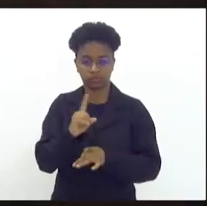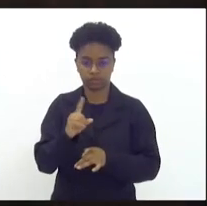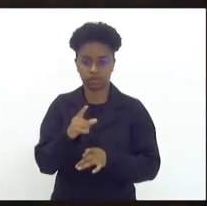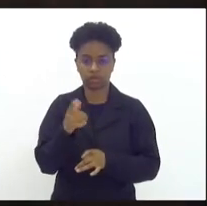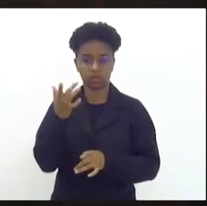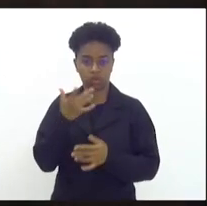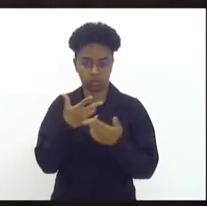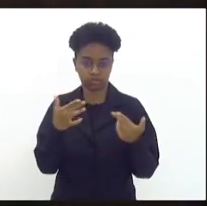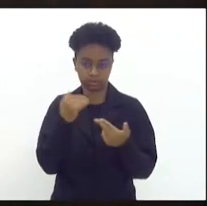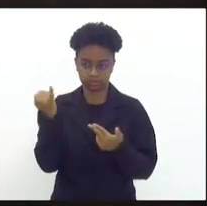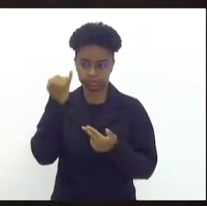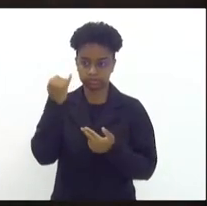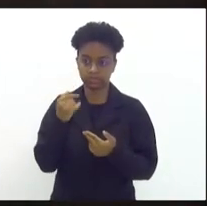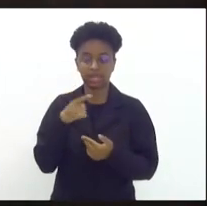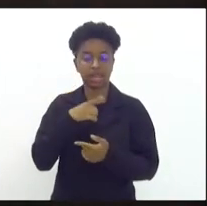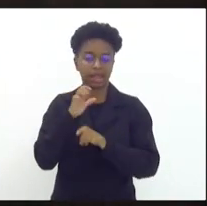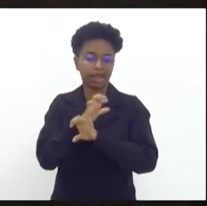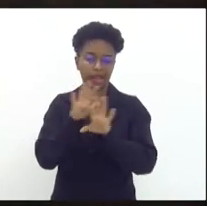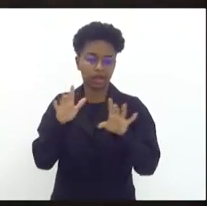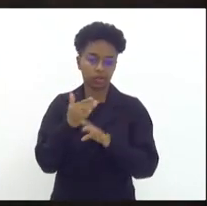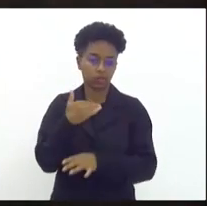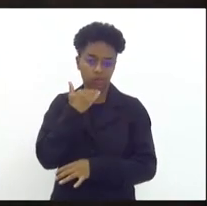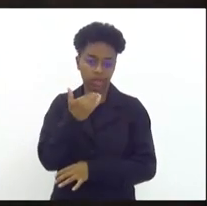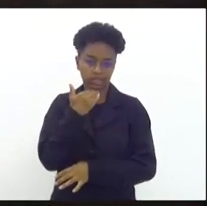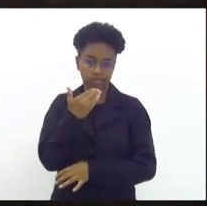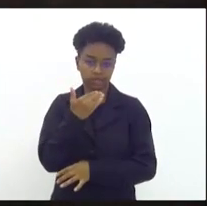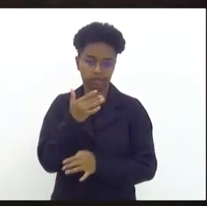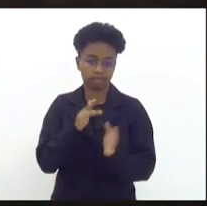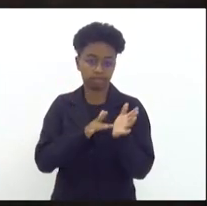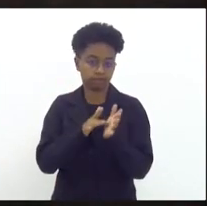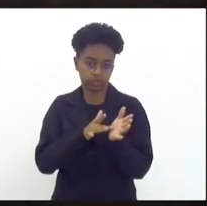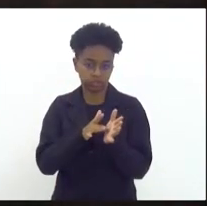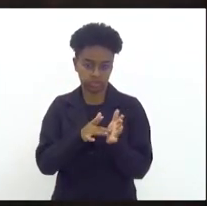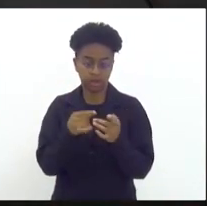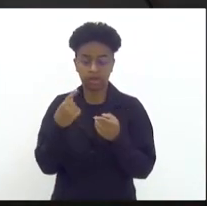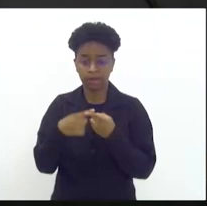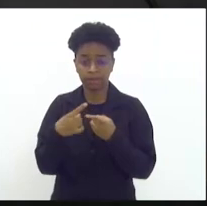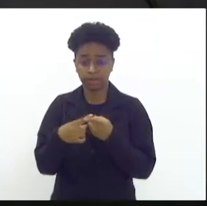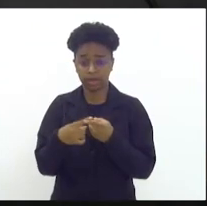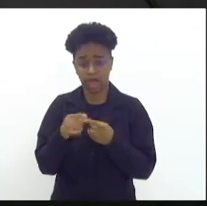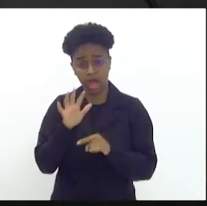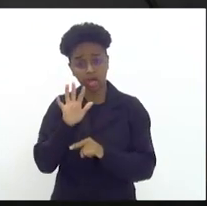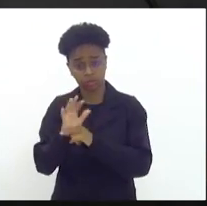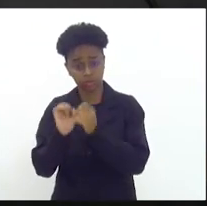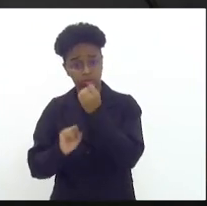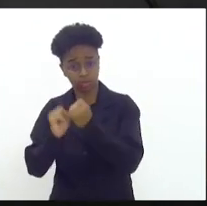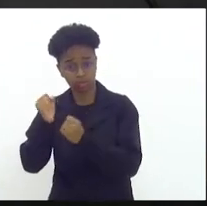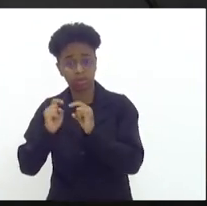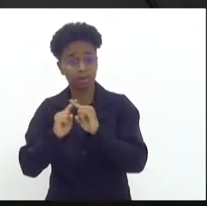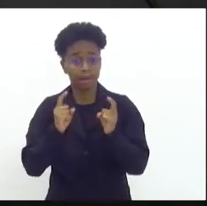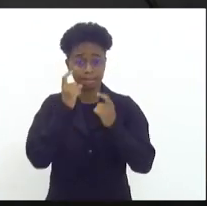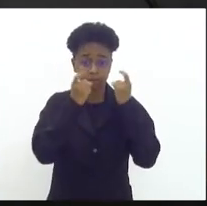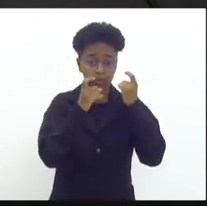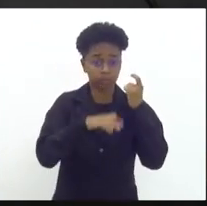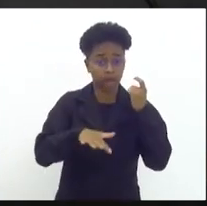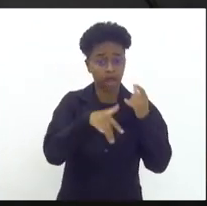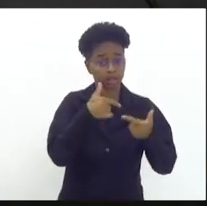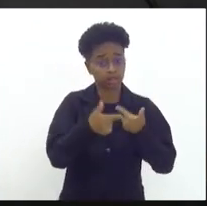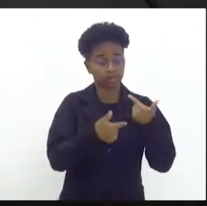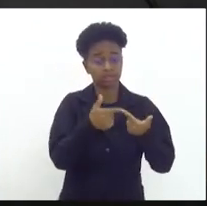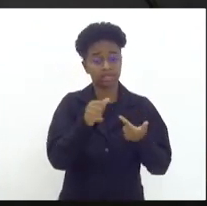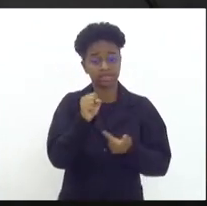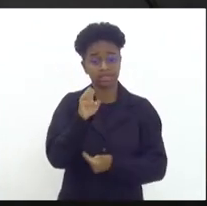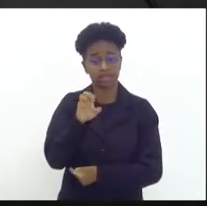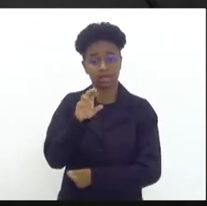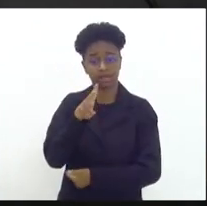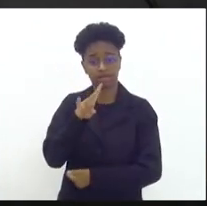tá claro e não adianta passar pano é muito boa para indústria e preocupante por serviço essa reforma isso